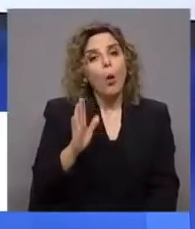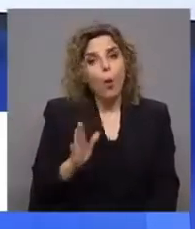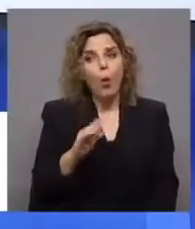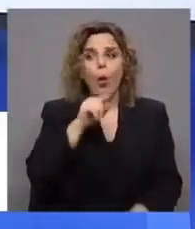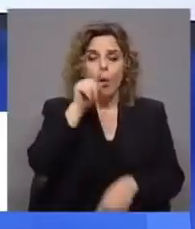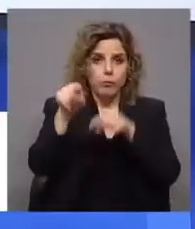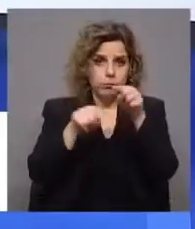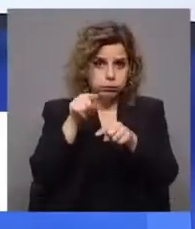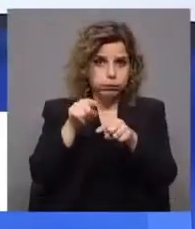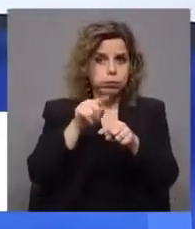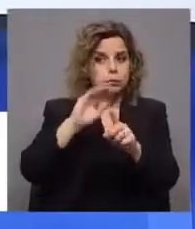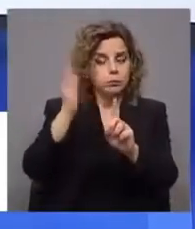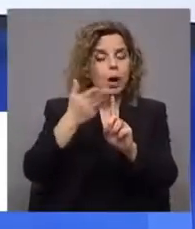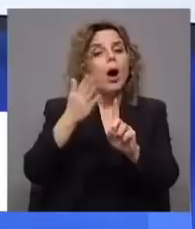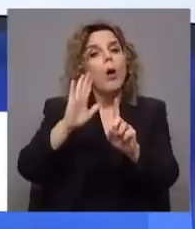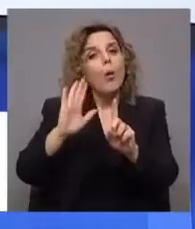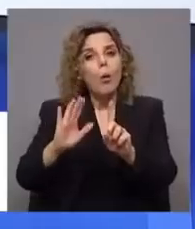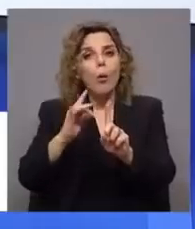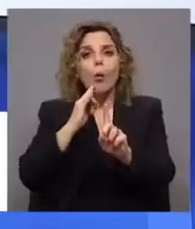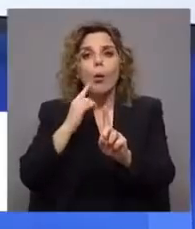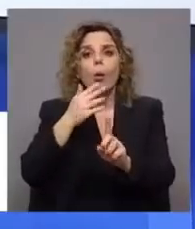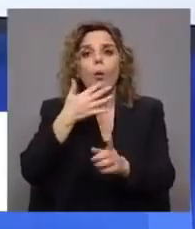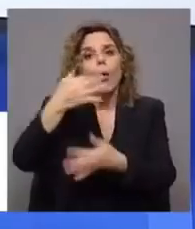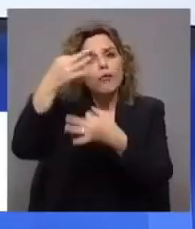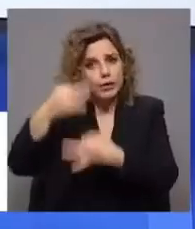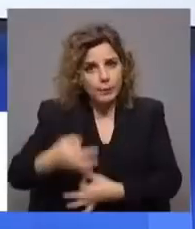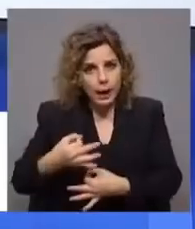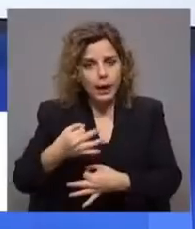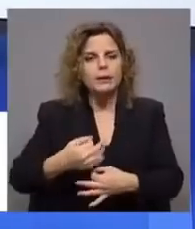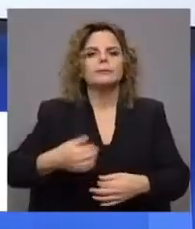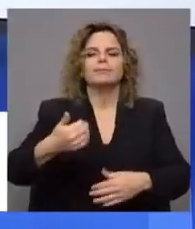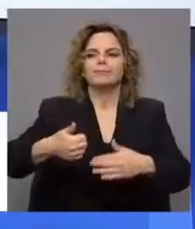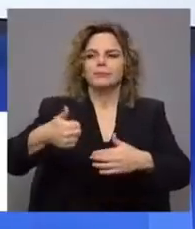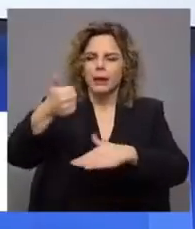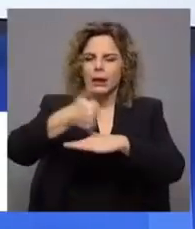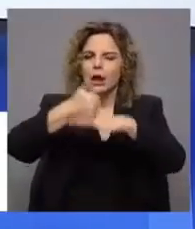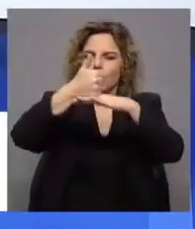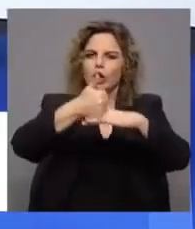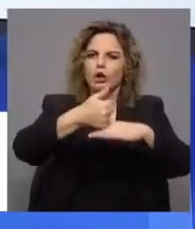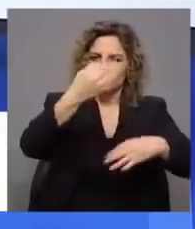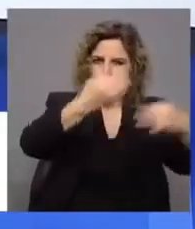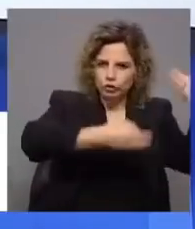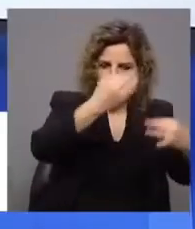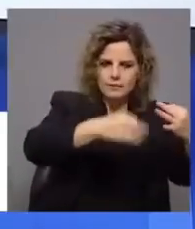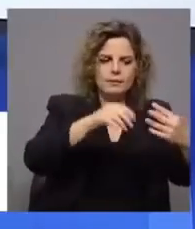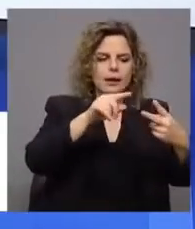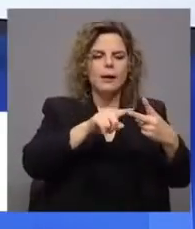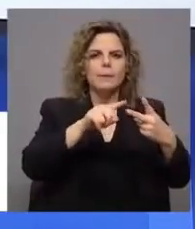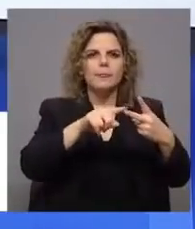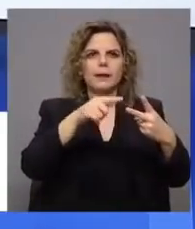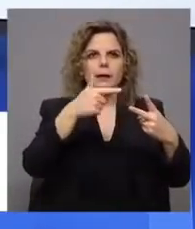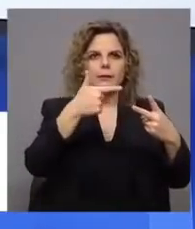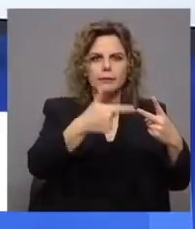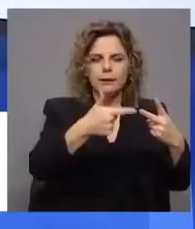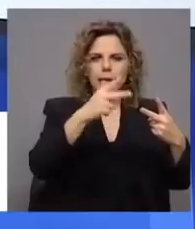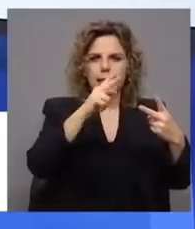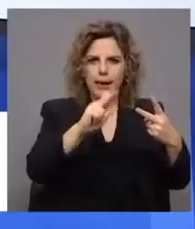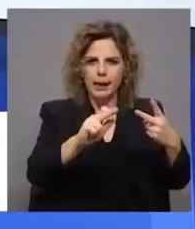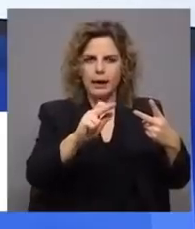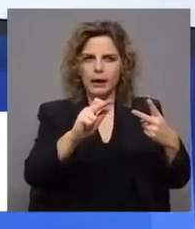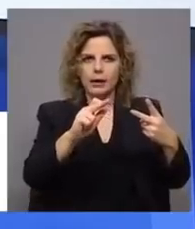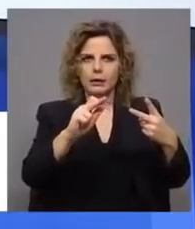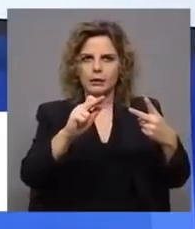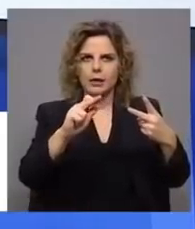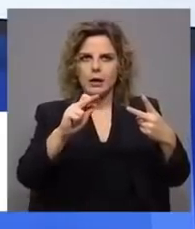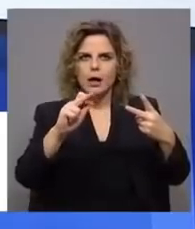si, nomeadamente os juízes do Supremo Tribunal de Justiça, do Supremo Tribunal Federal, do TRF4, o Tribunal Regional Federal da 4ª